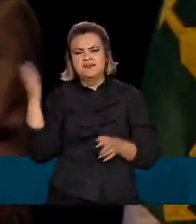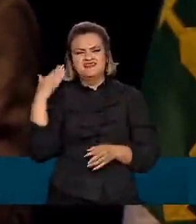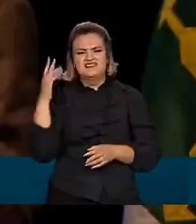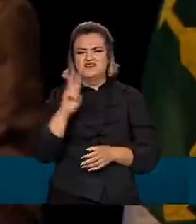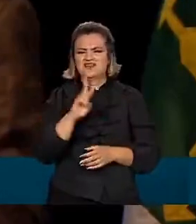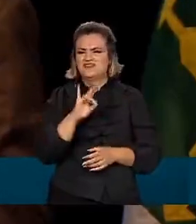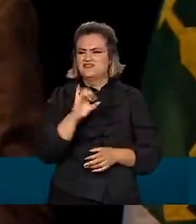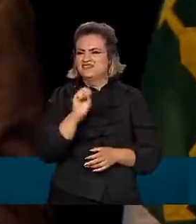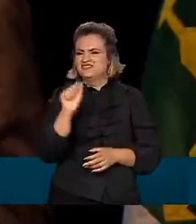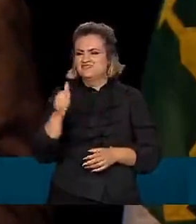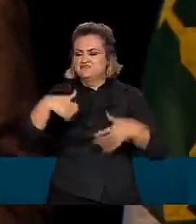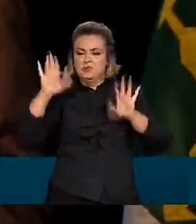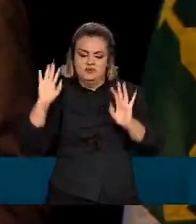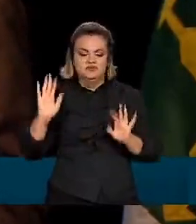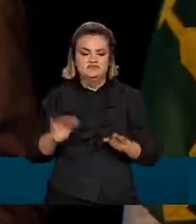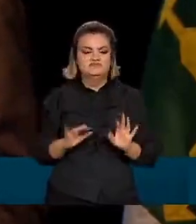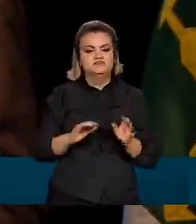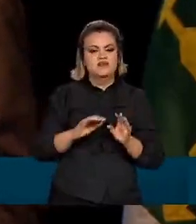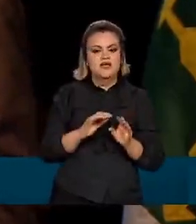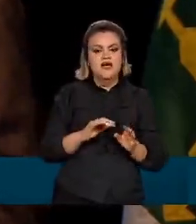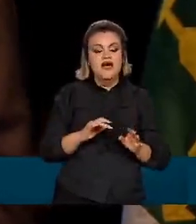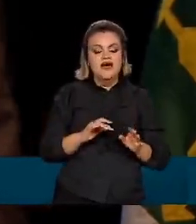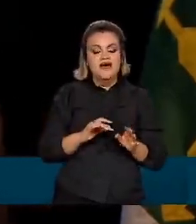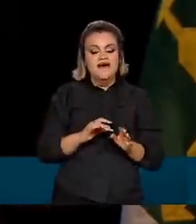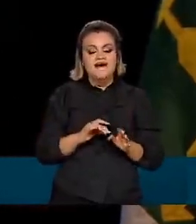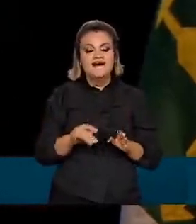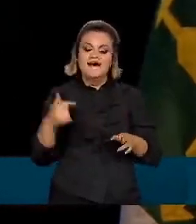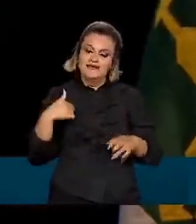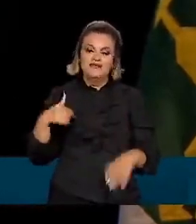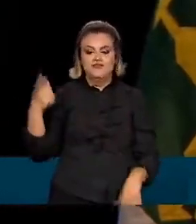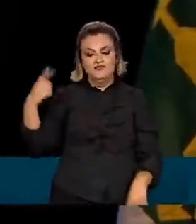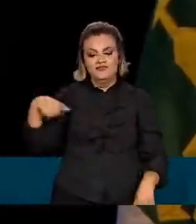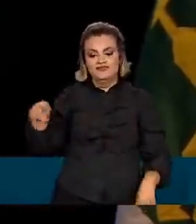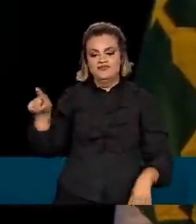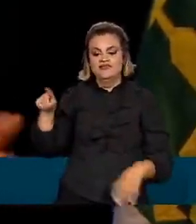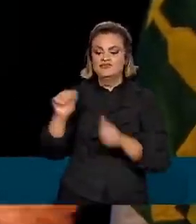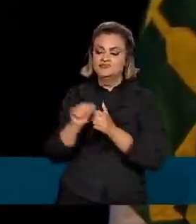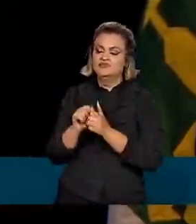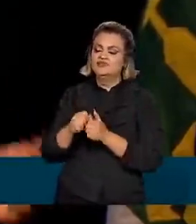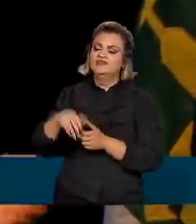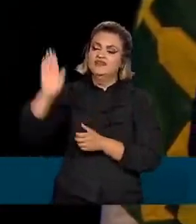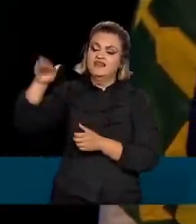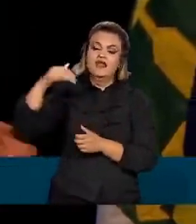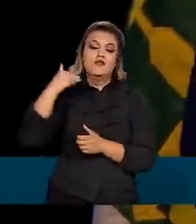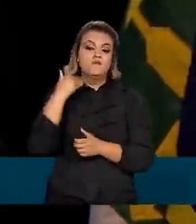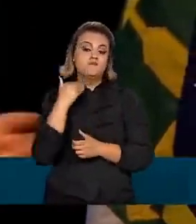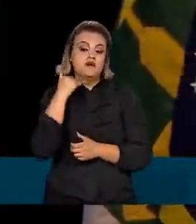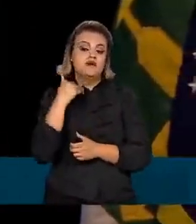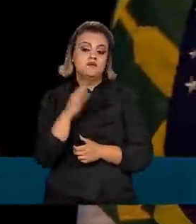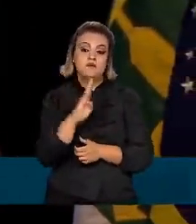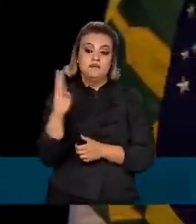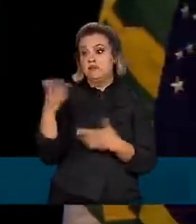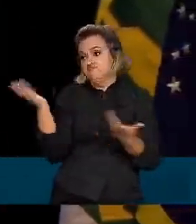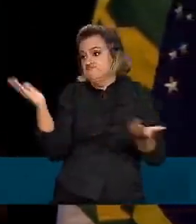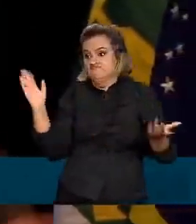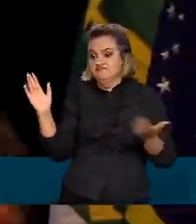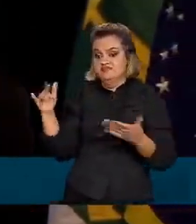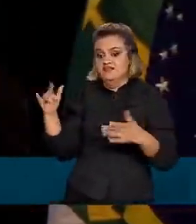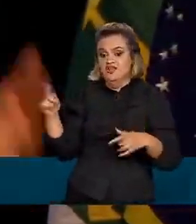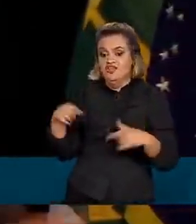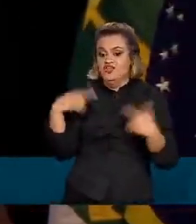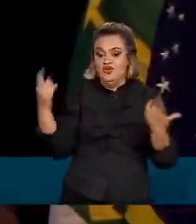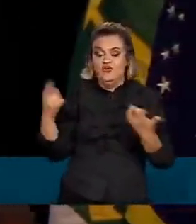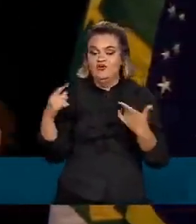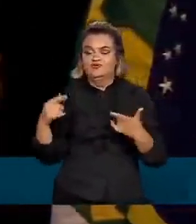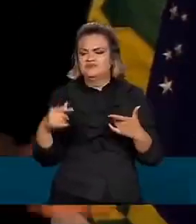era a Visa, não sei, outra qualquer. E lá foi eu e a Clara antes, atrás do Banco do Brasil, que era o Banco do Brasil, porque nós tínhamos